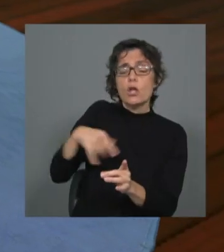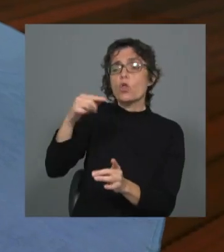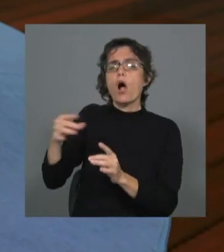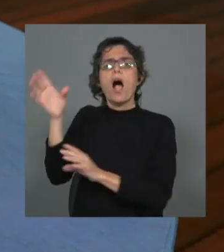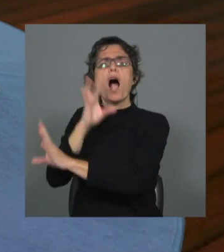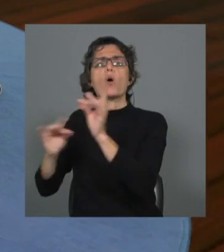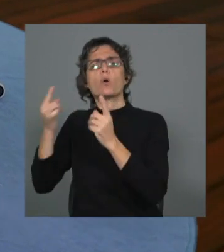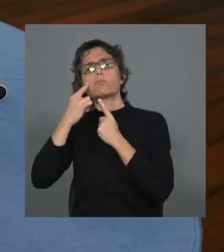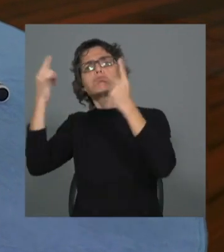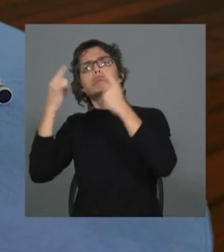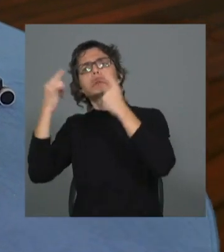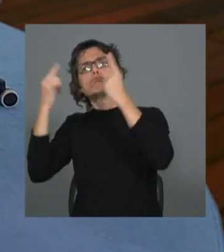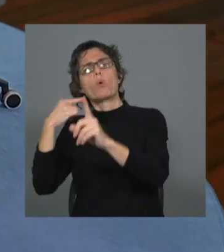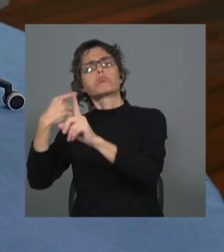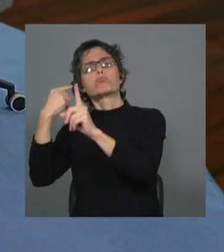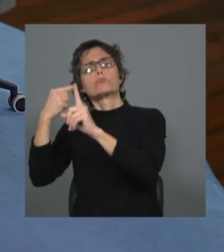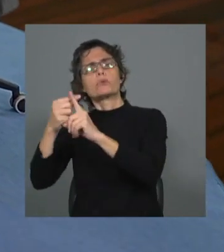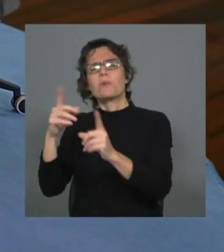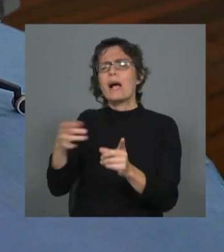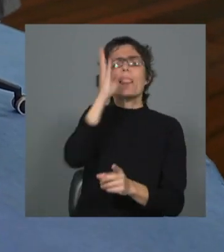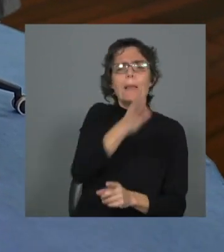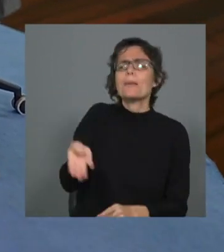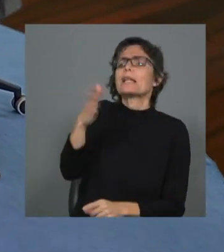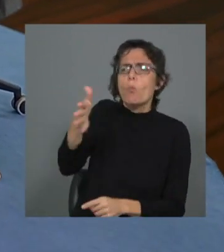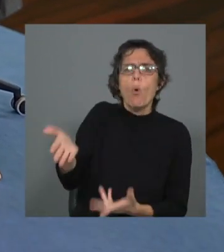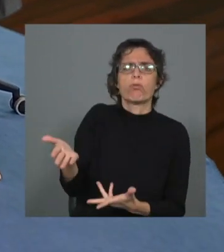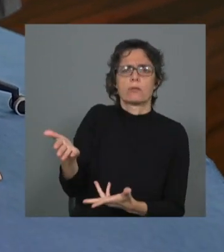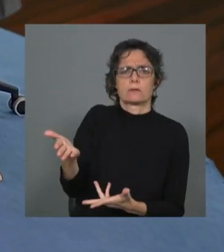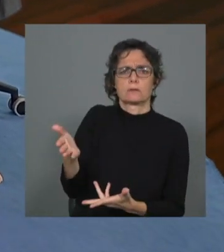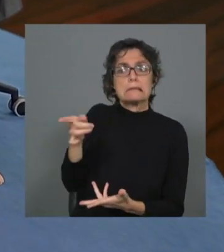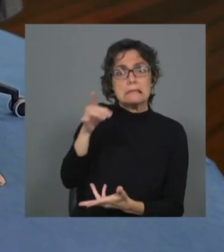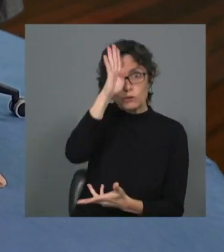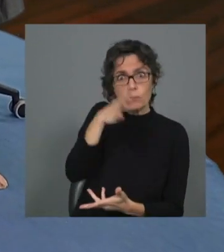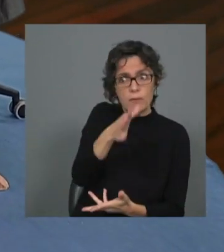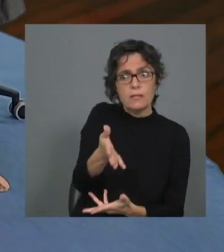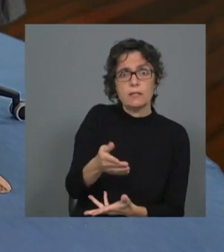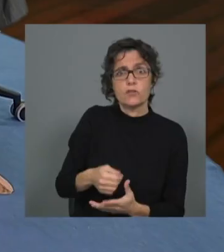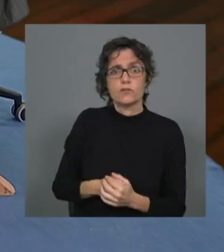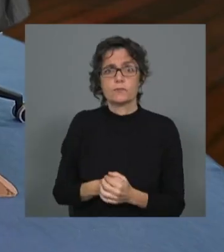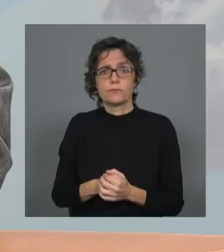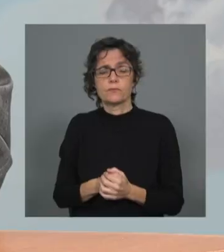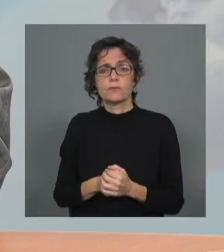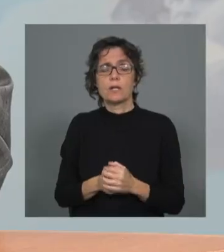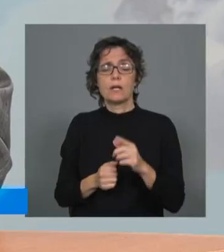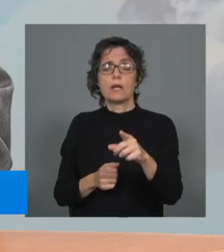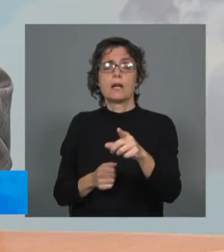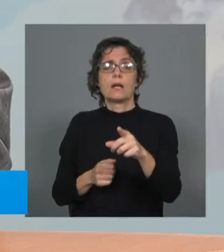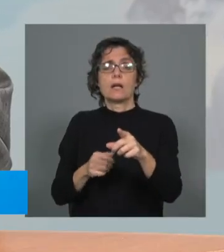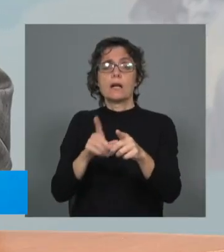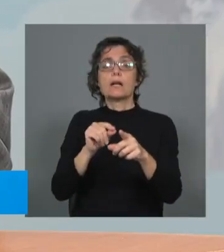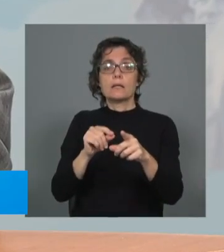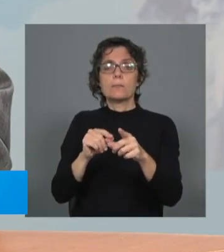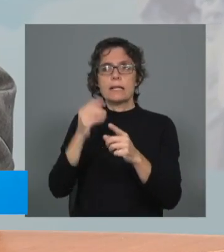valores europeus se no terreno eles não são praticados. É esse o último passo da viagem, na despedida, é essa afirmação? Sim, é a ideia que tem de ficar para a